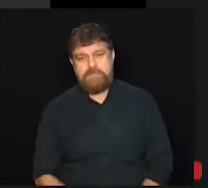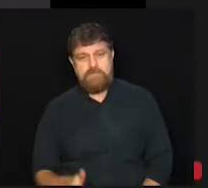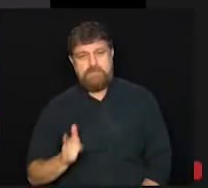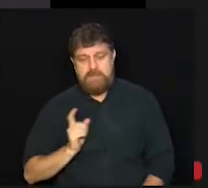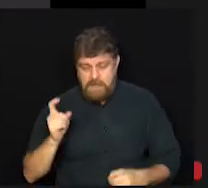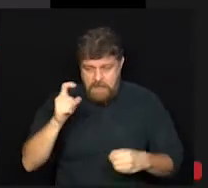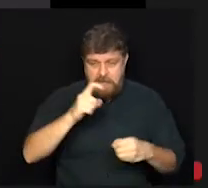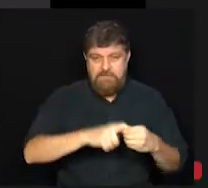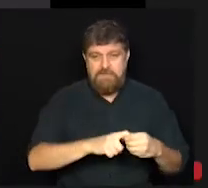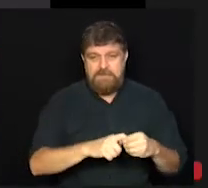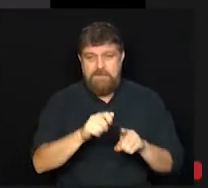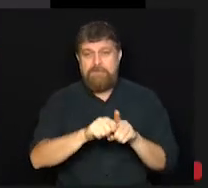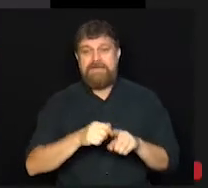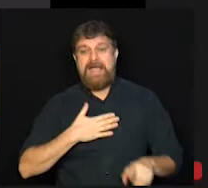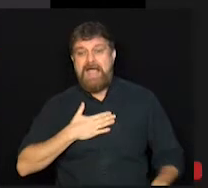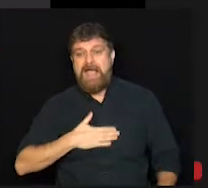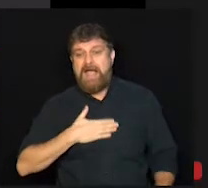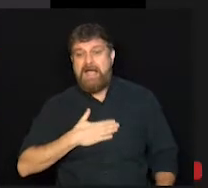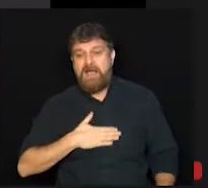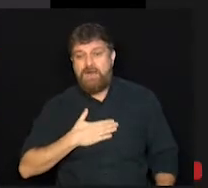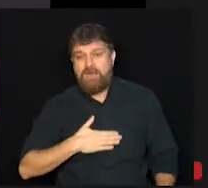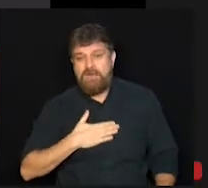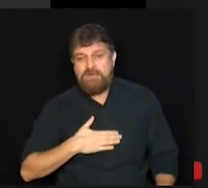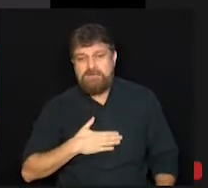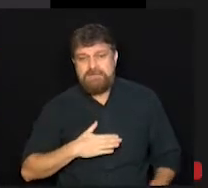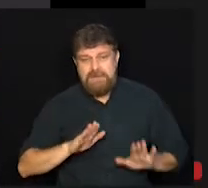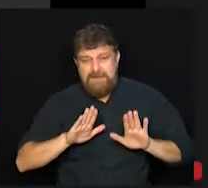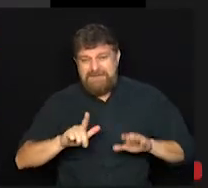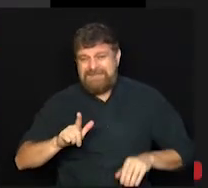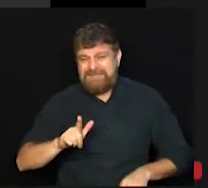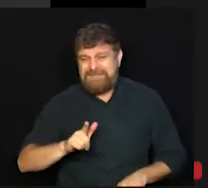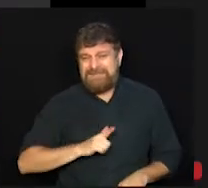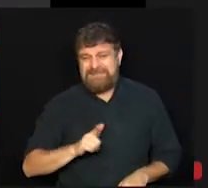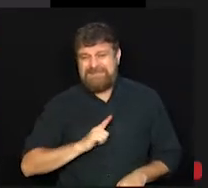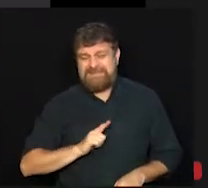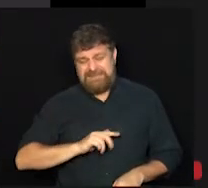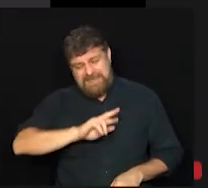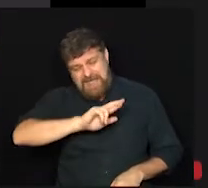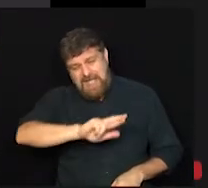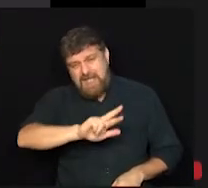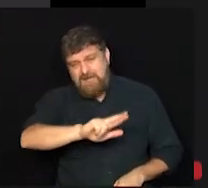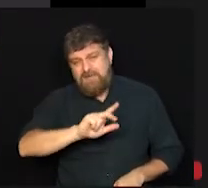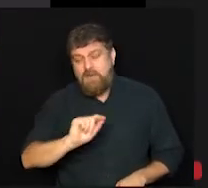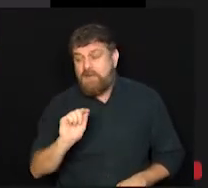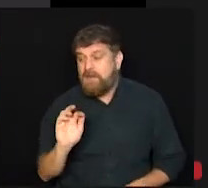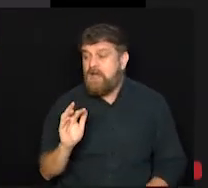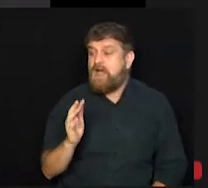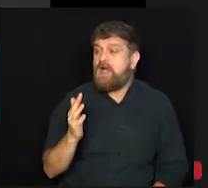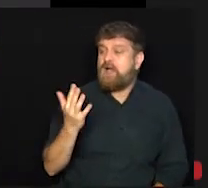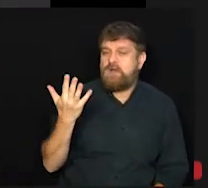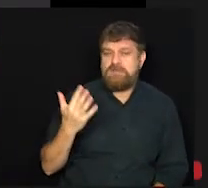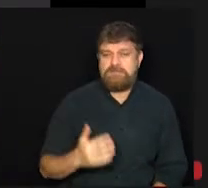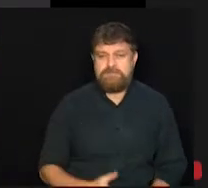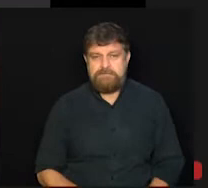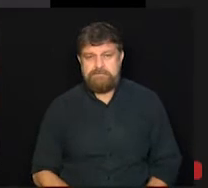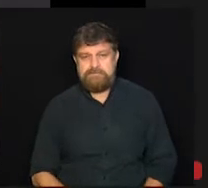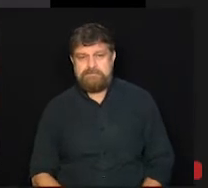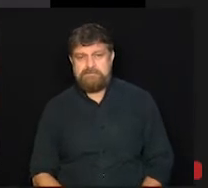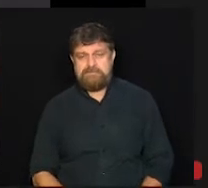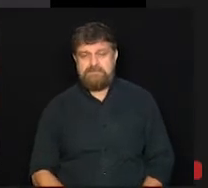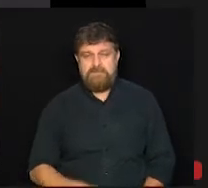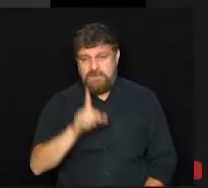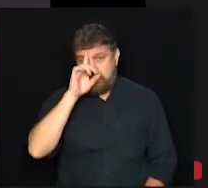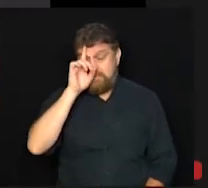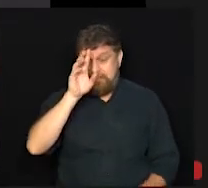voltamos a partir de agosto, mas com o impacto da diferença do que está acontecendo dentro do próprio hospital.